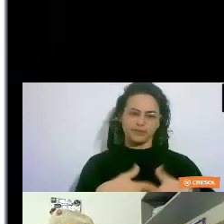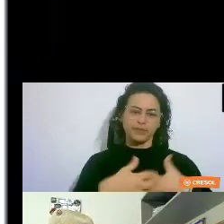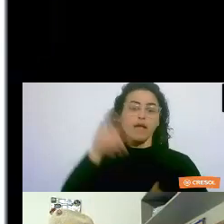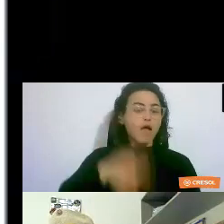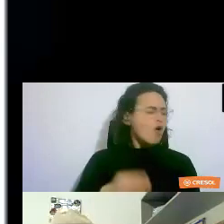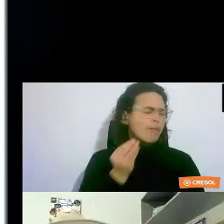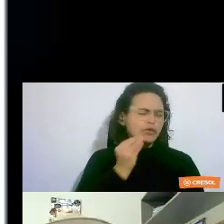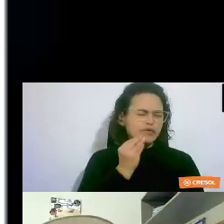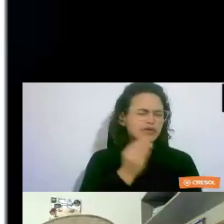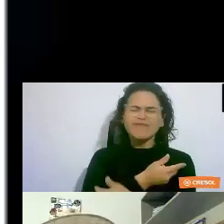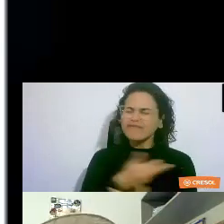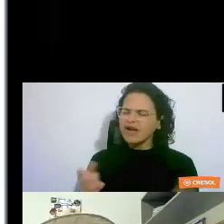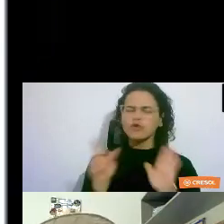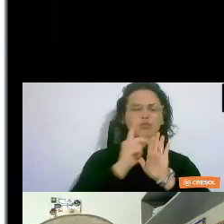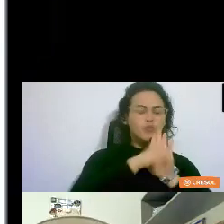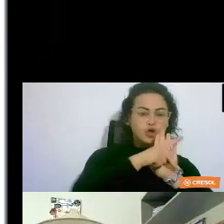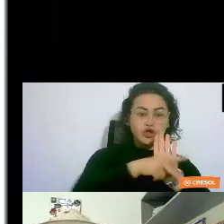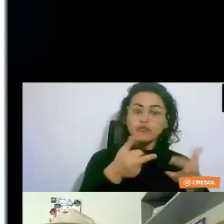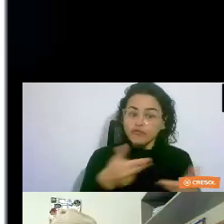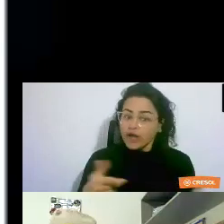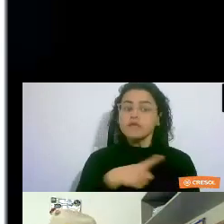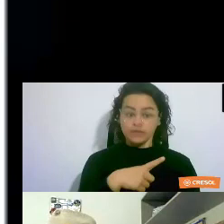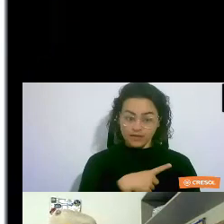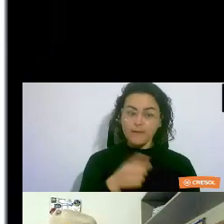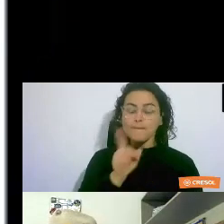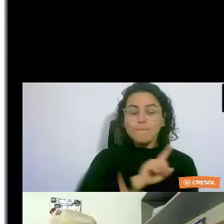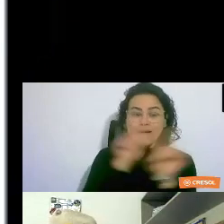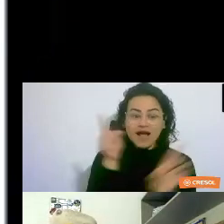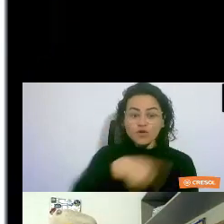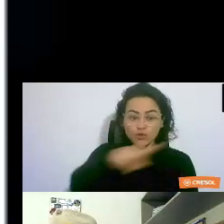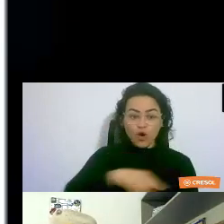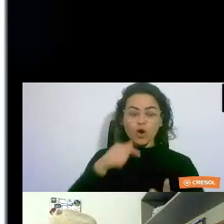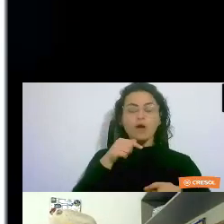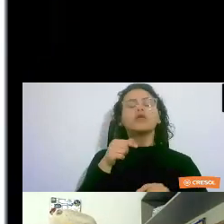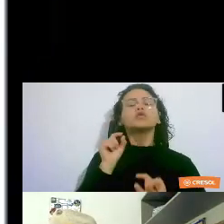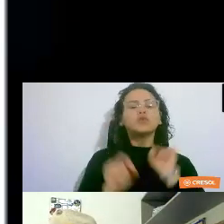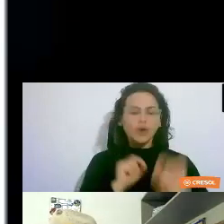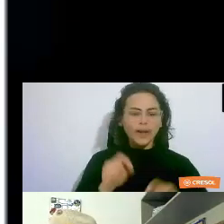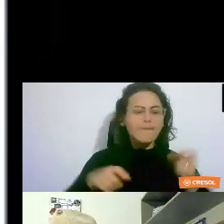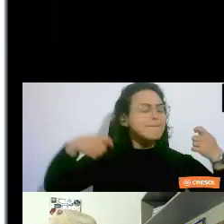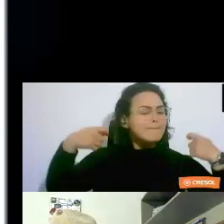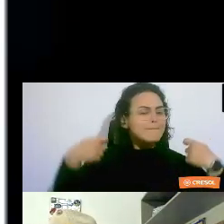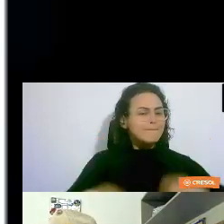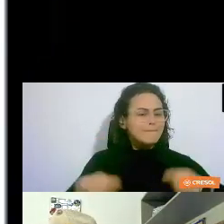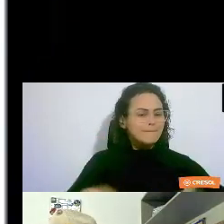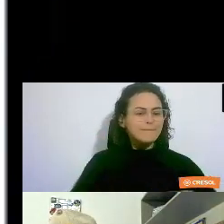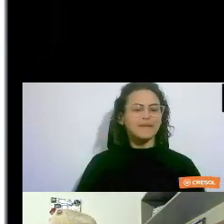de projetos. Basta que a gente procure na comunidade, que a gente procure mesmo através